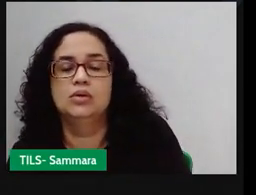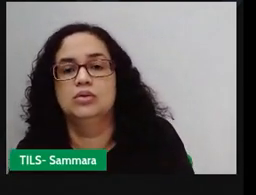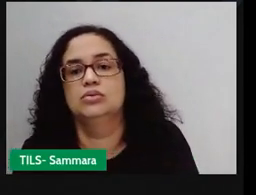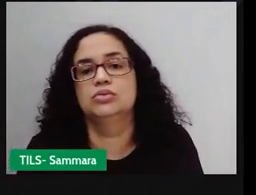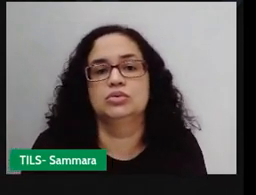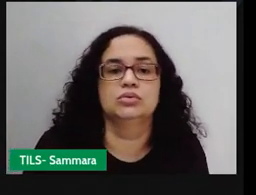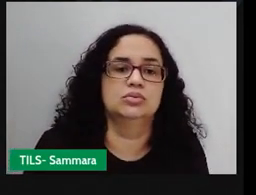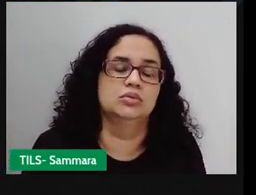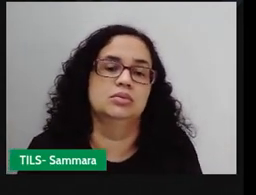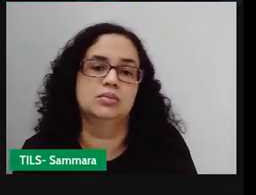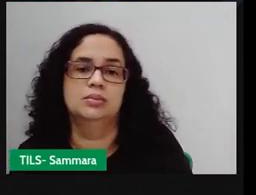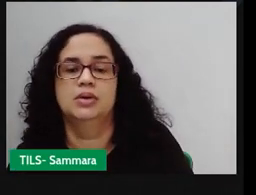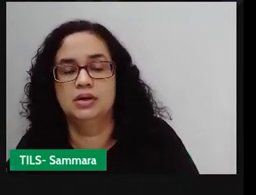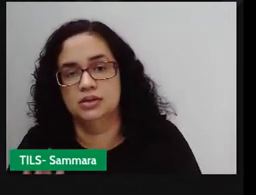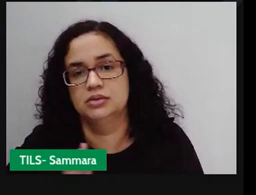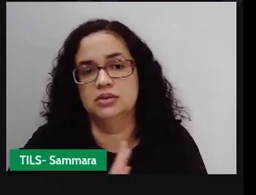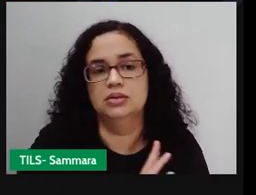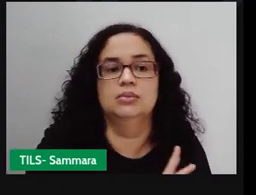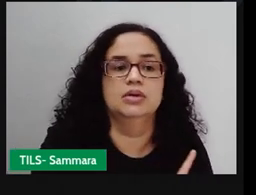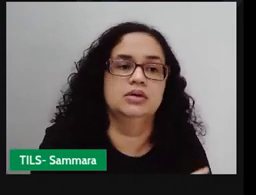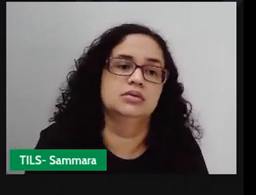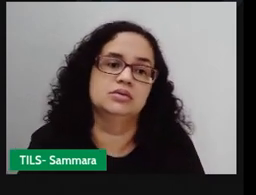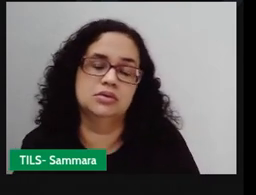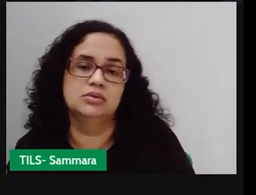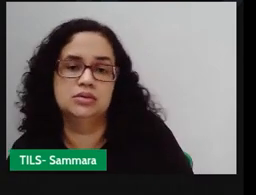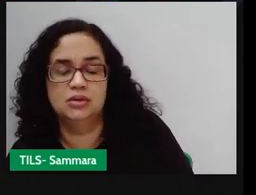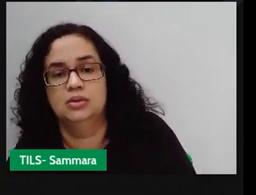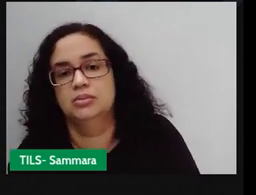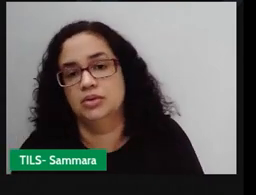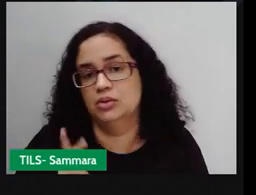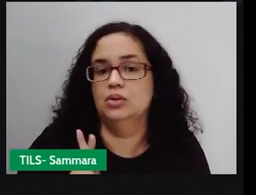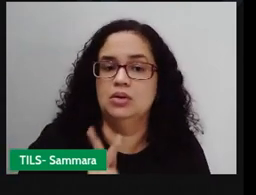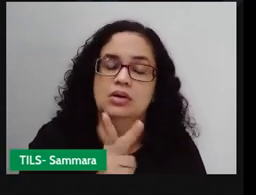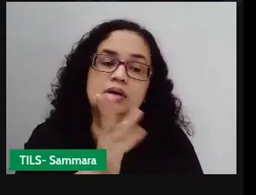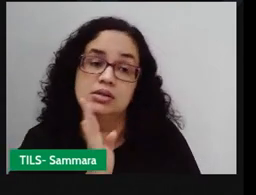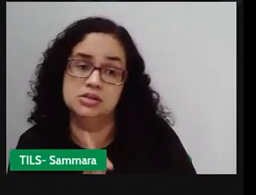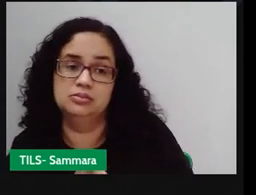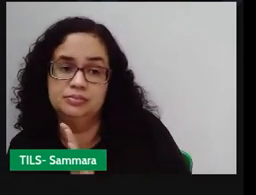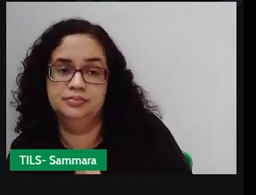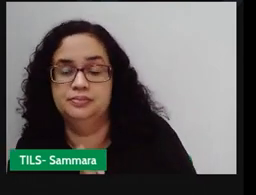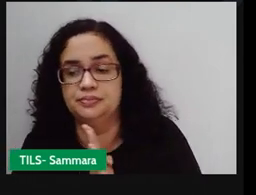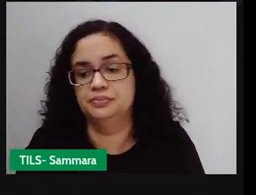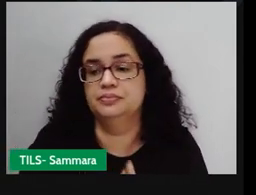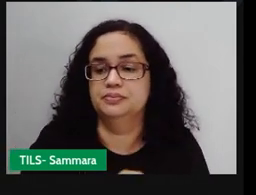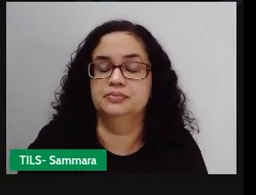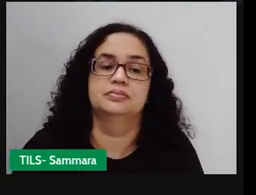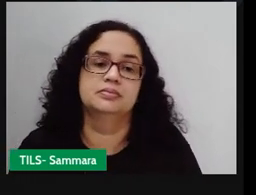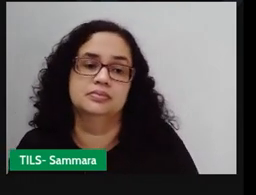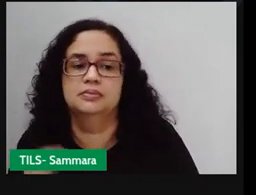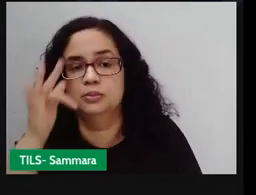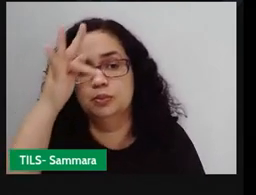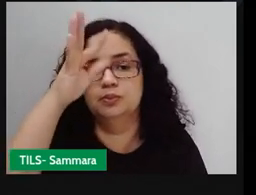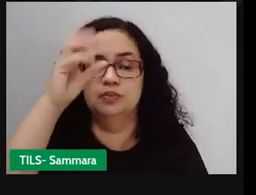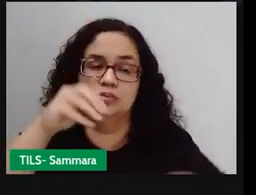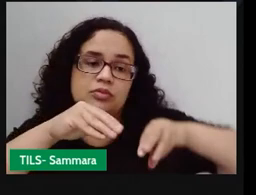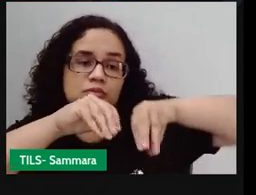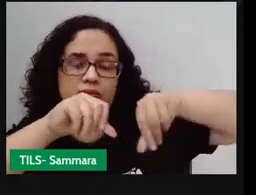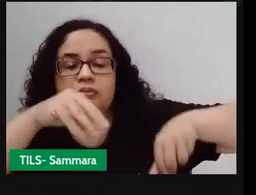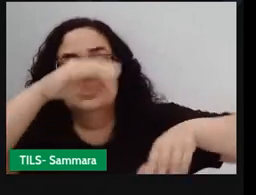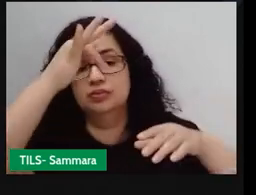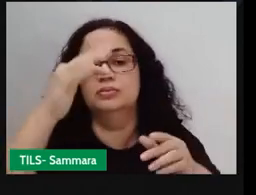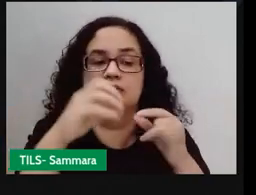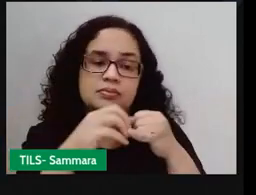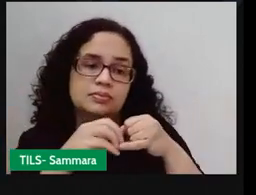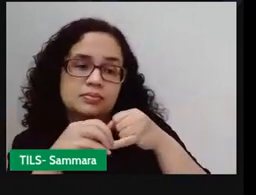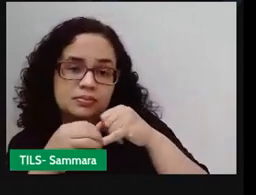Por onde o amor passa e deixa sempre o coração. Feira de farinha, feira